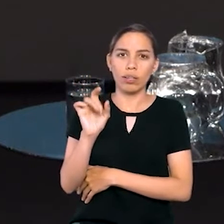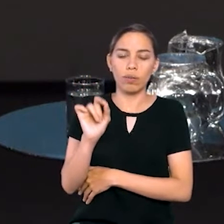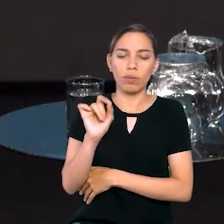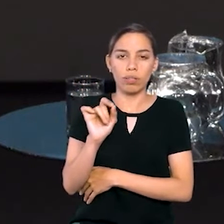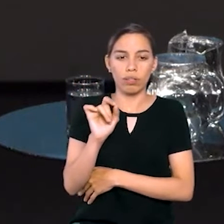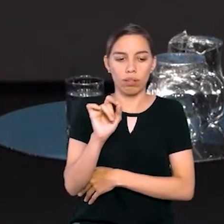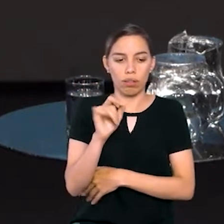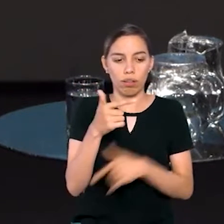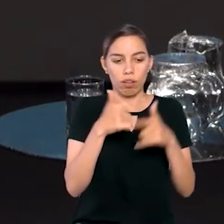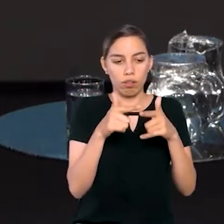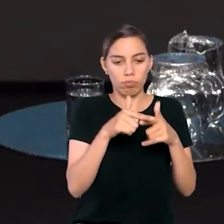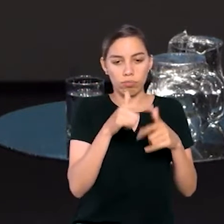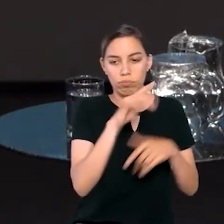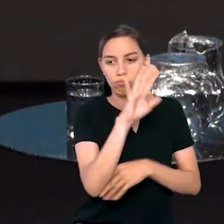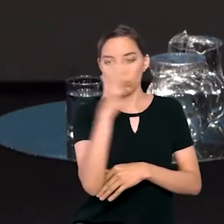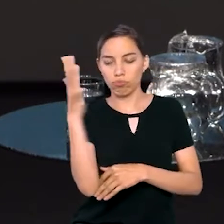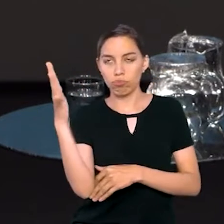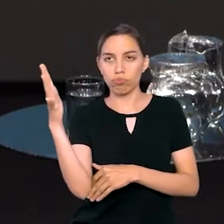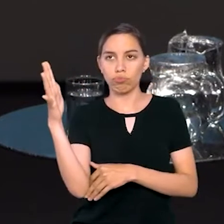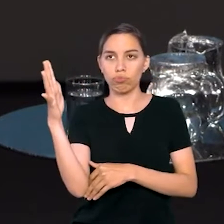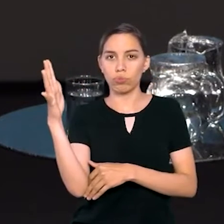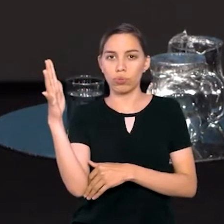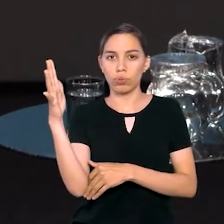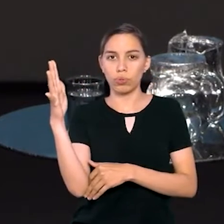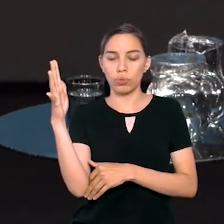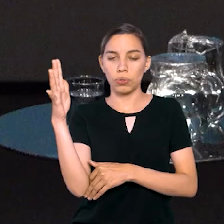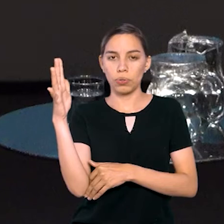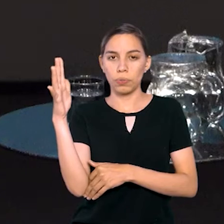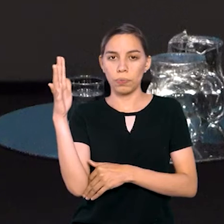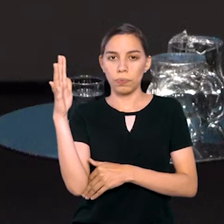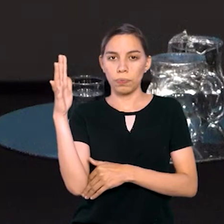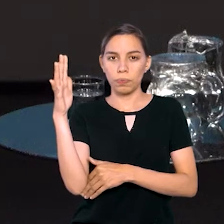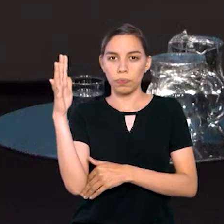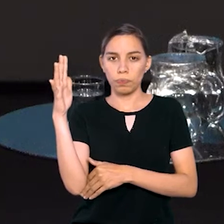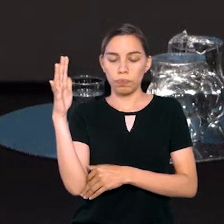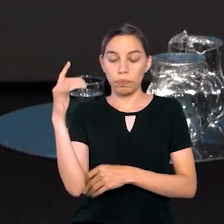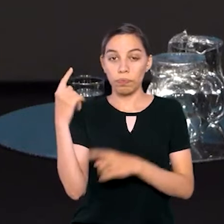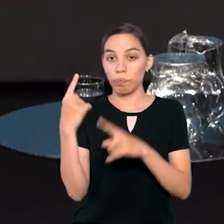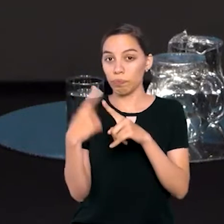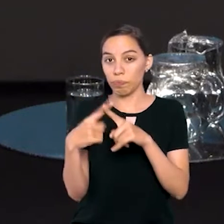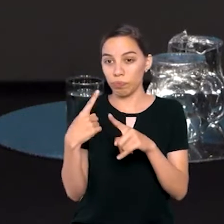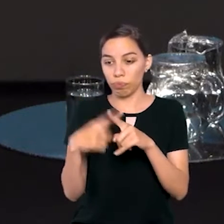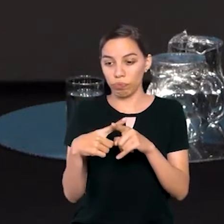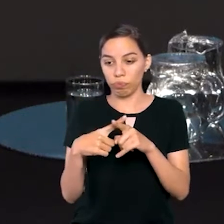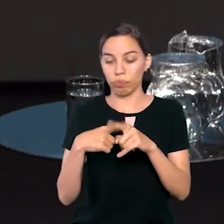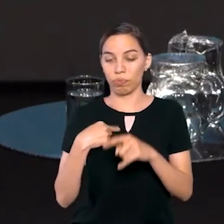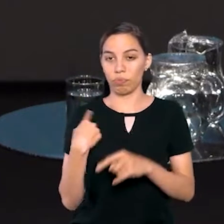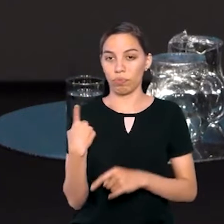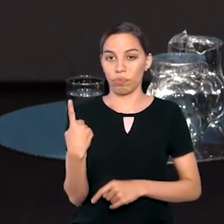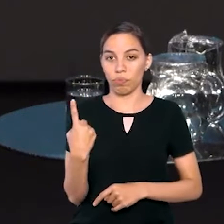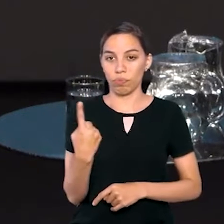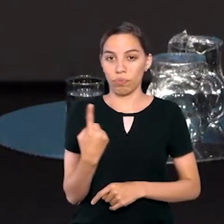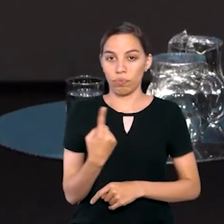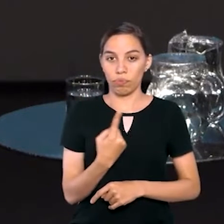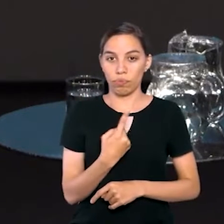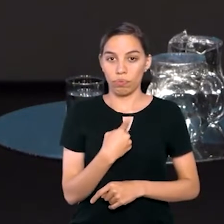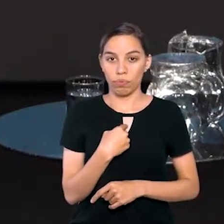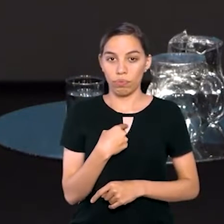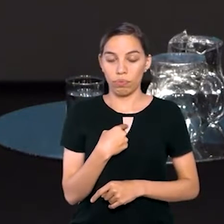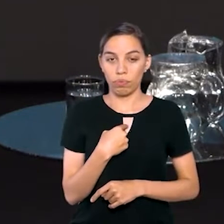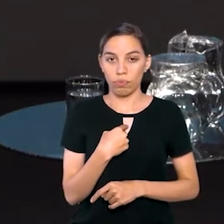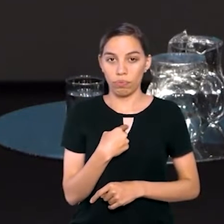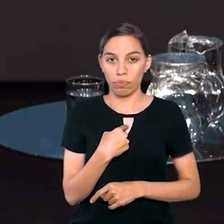cultivar, mas é uma urgência ambiental, porque nós estamos tendo